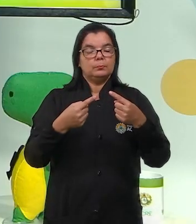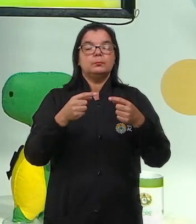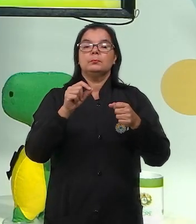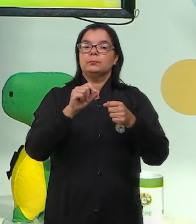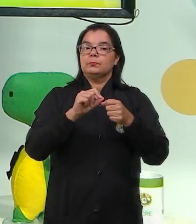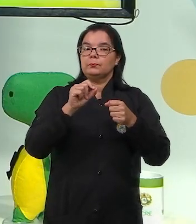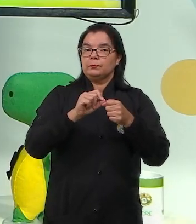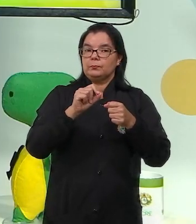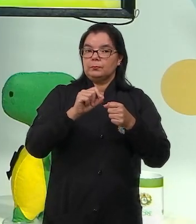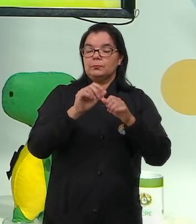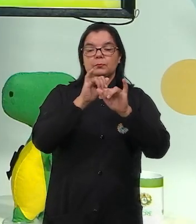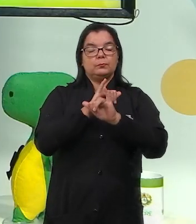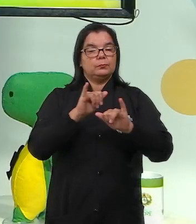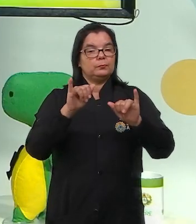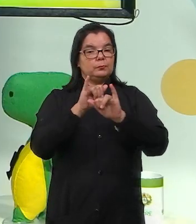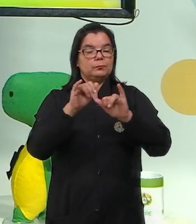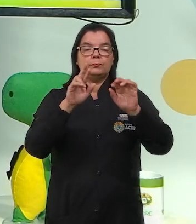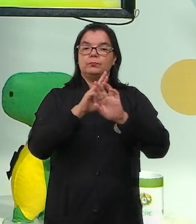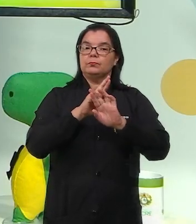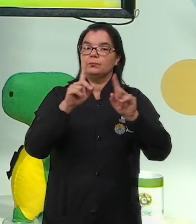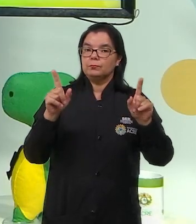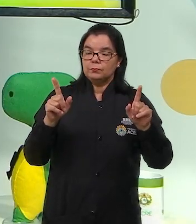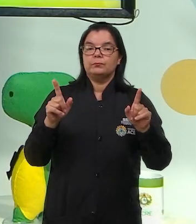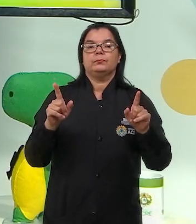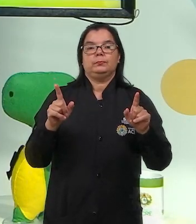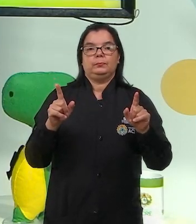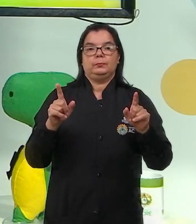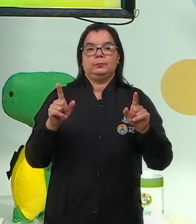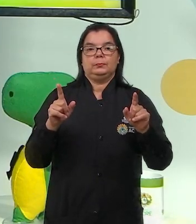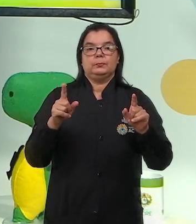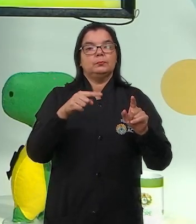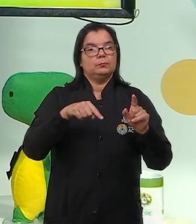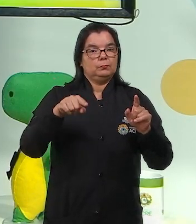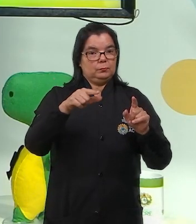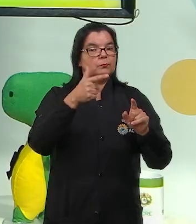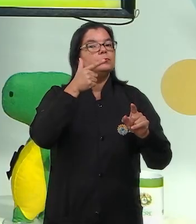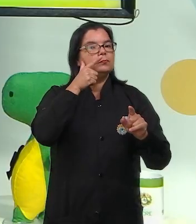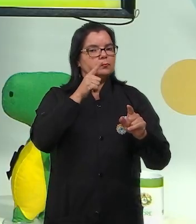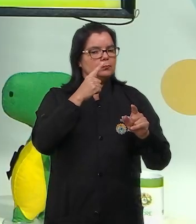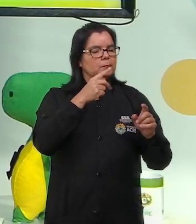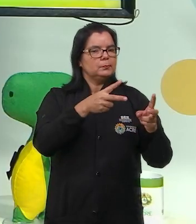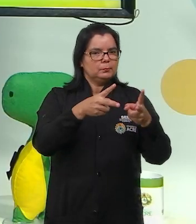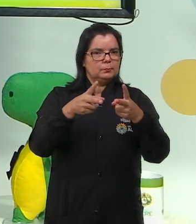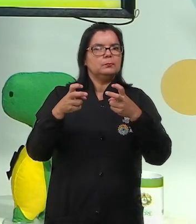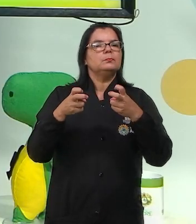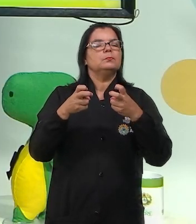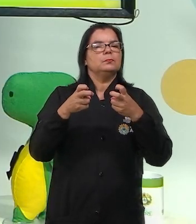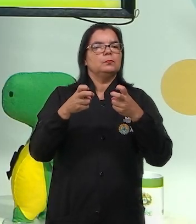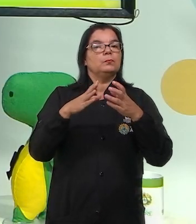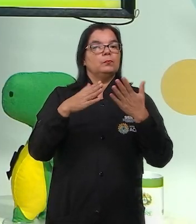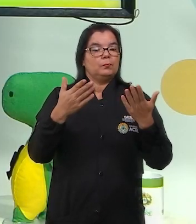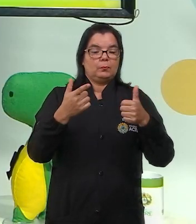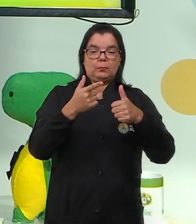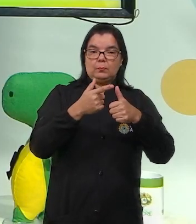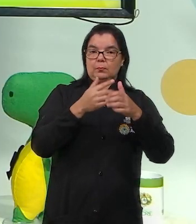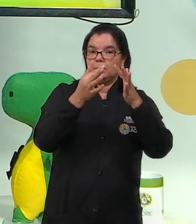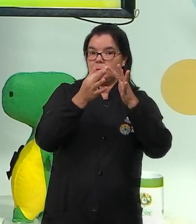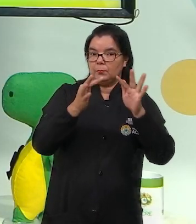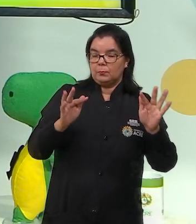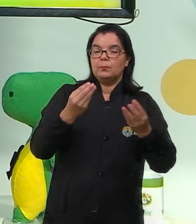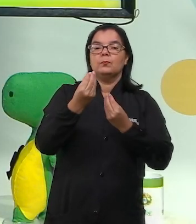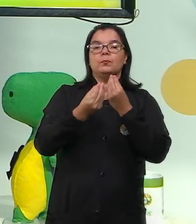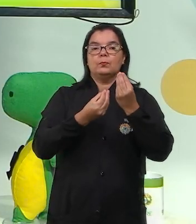foi noticiado de modos diferentes. Vocês conseguiram perceber a intenção da primeira frase, como